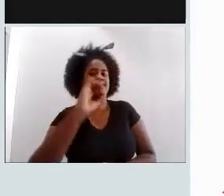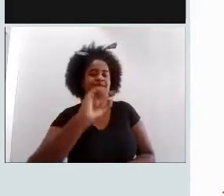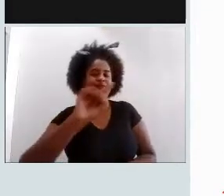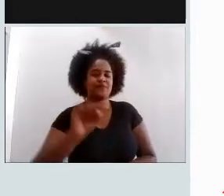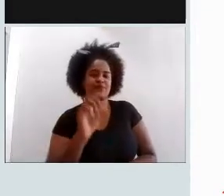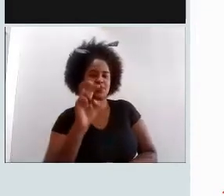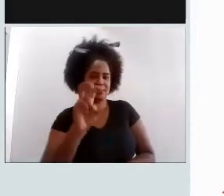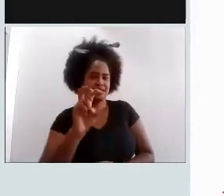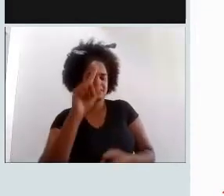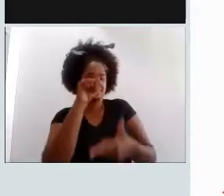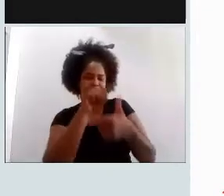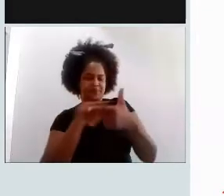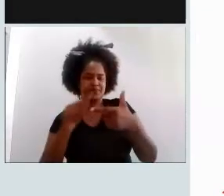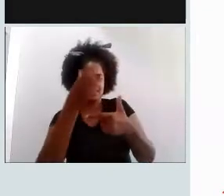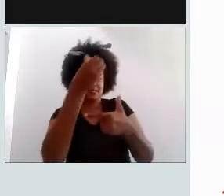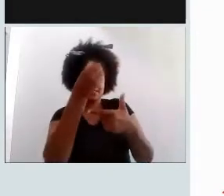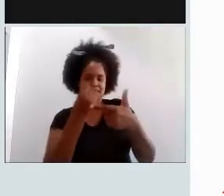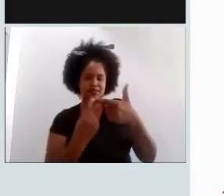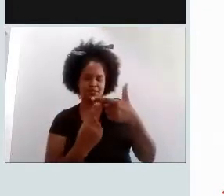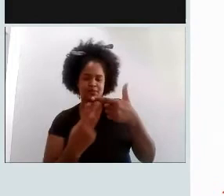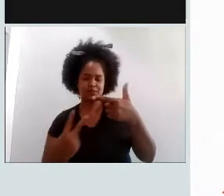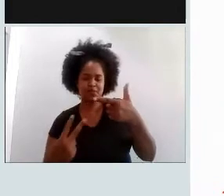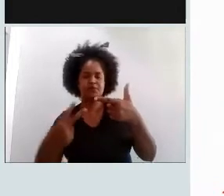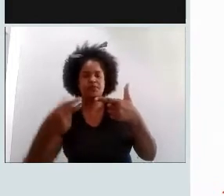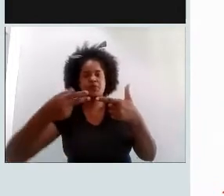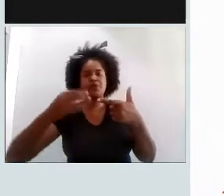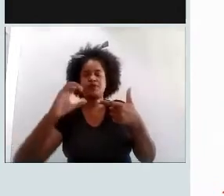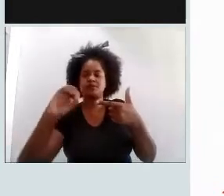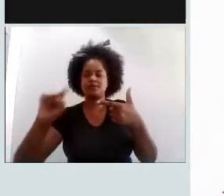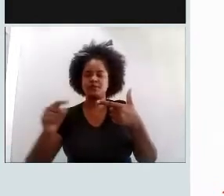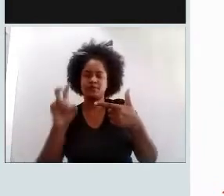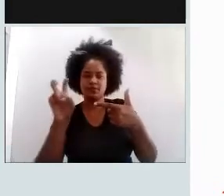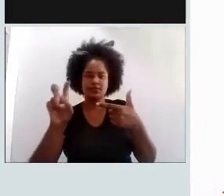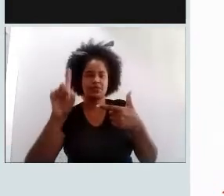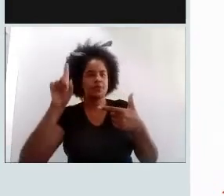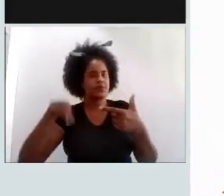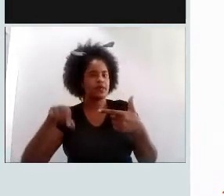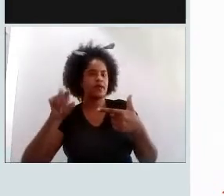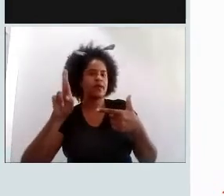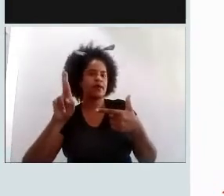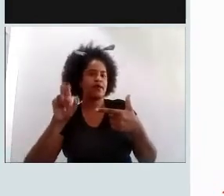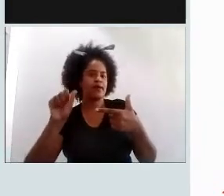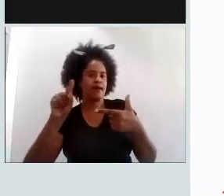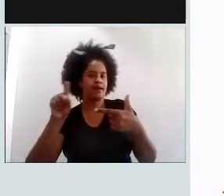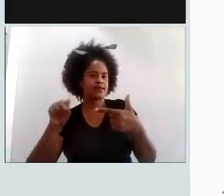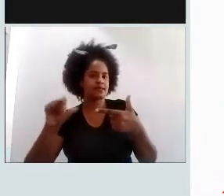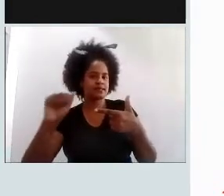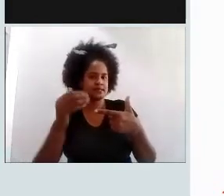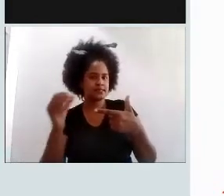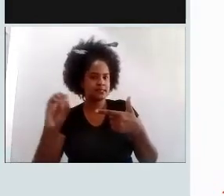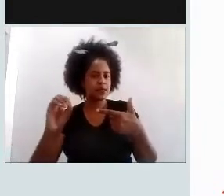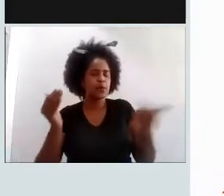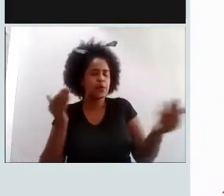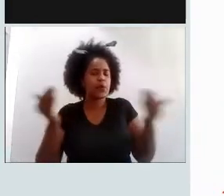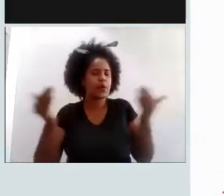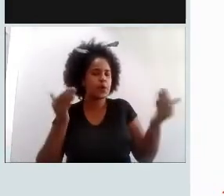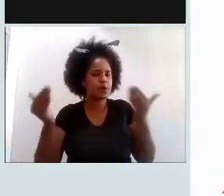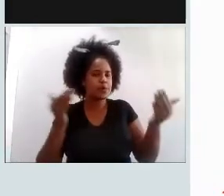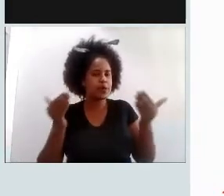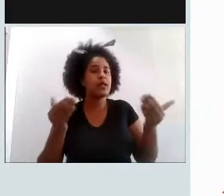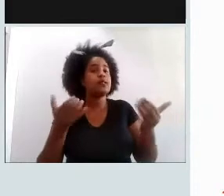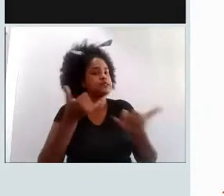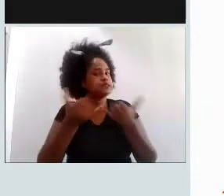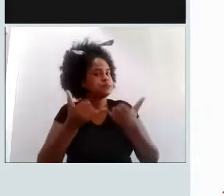Então, semelhança de figuras é uma coisa que cai muito no Enem também. São poucas questões e são questões simples, mas caem também,